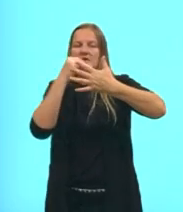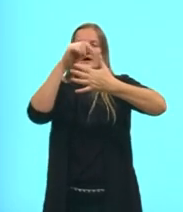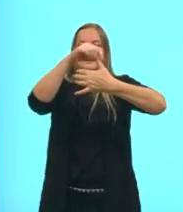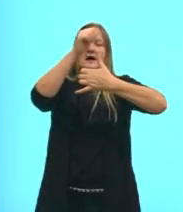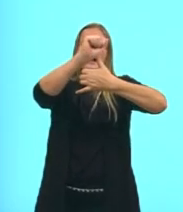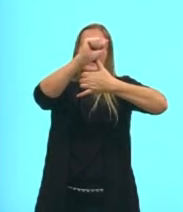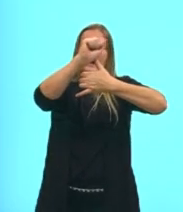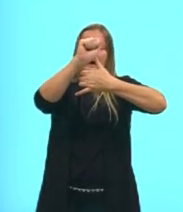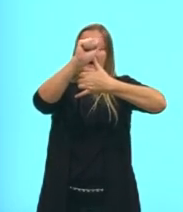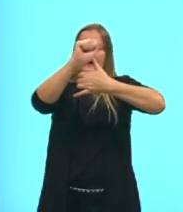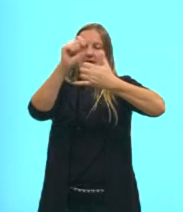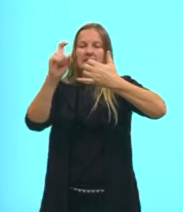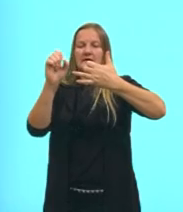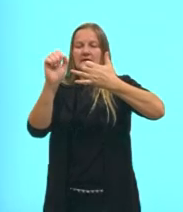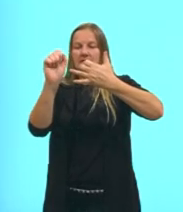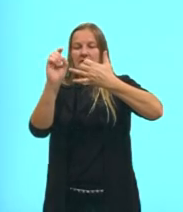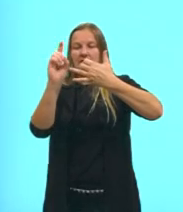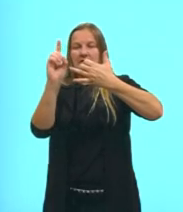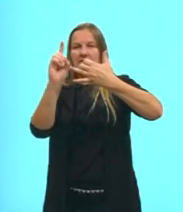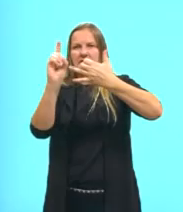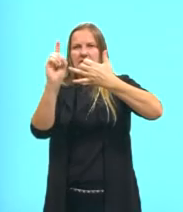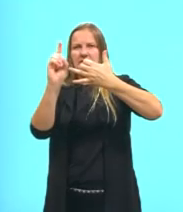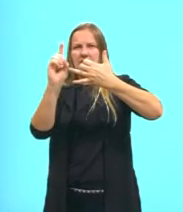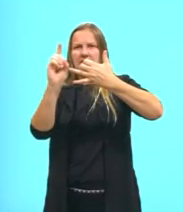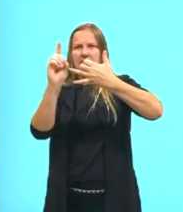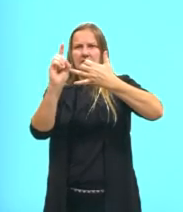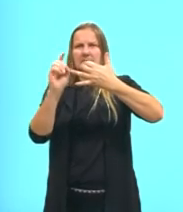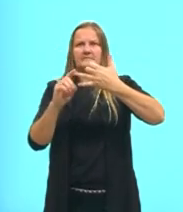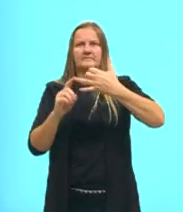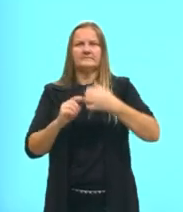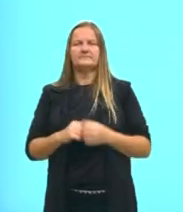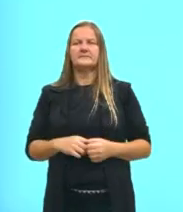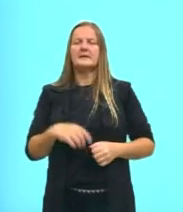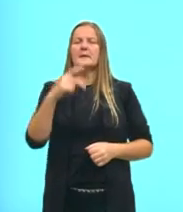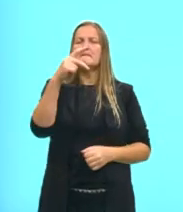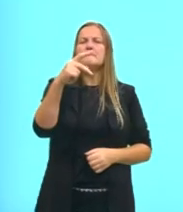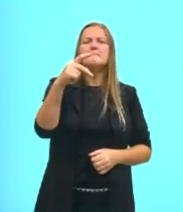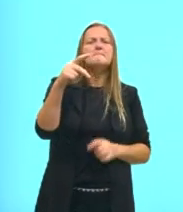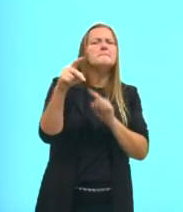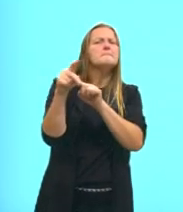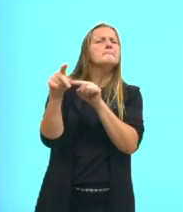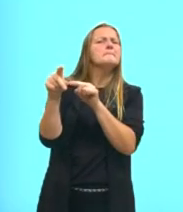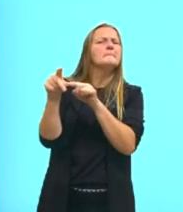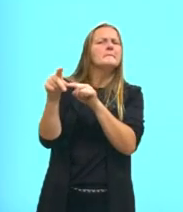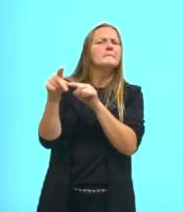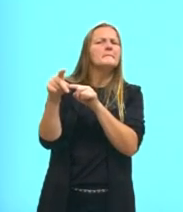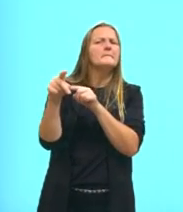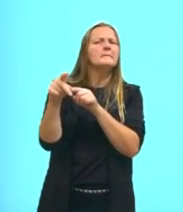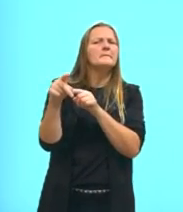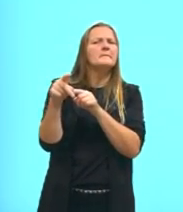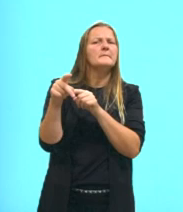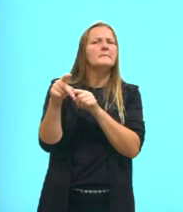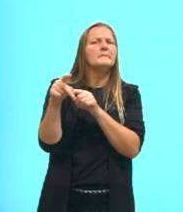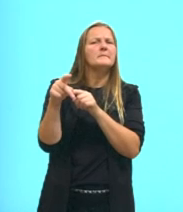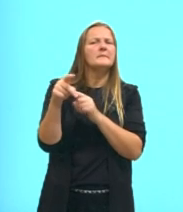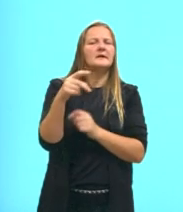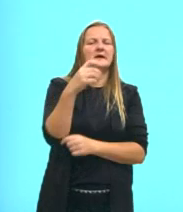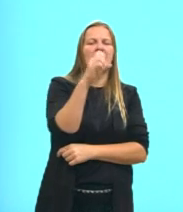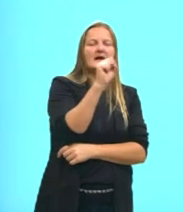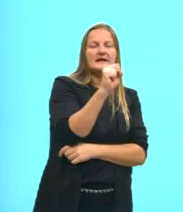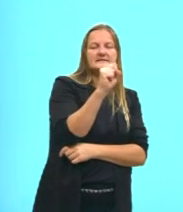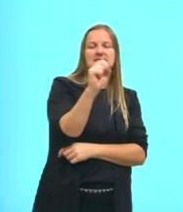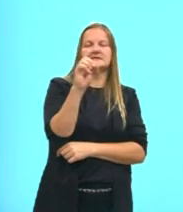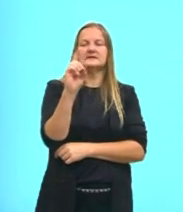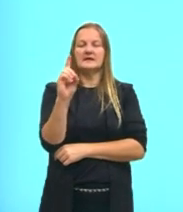ar ep6 o PC são desculpa p3 O que significa o P Q ele falar no final né porque era SD